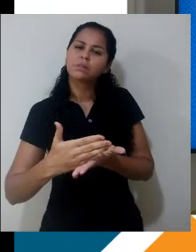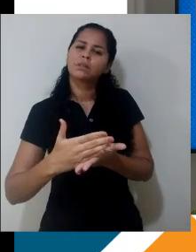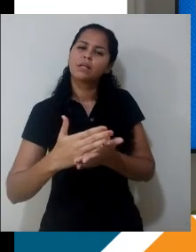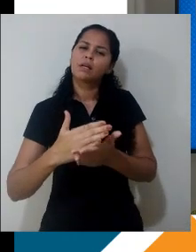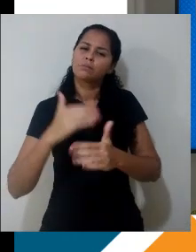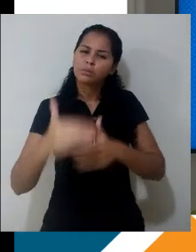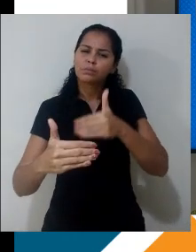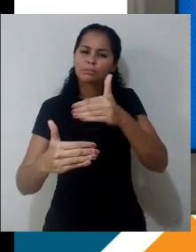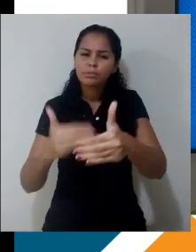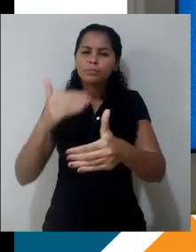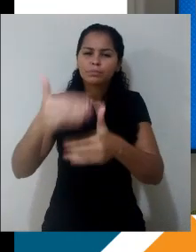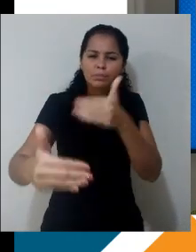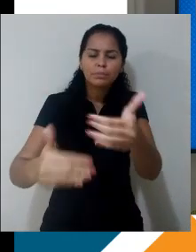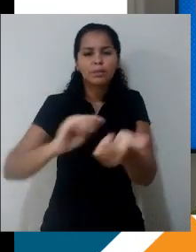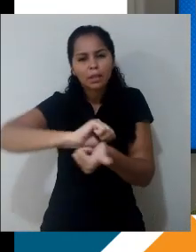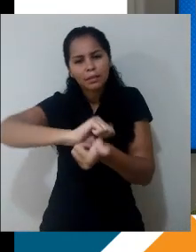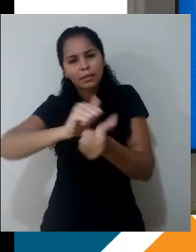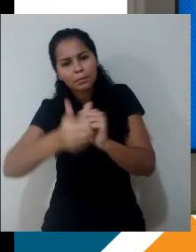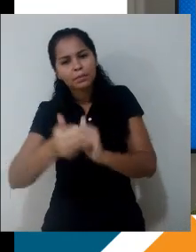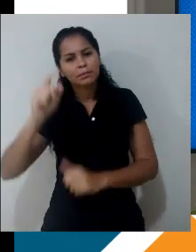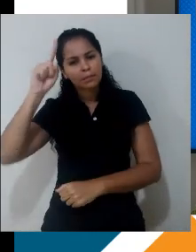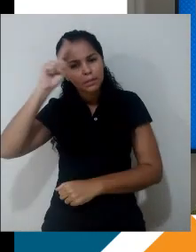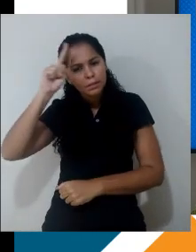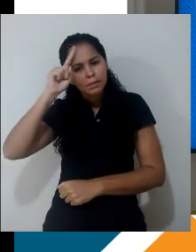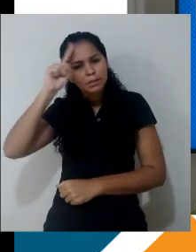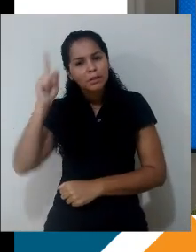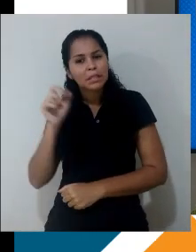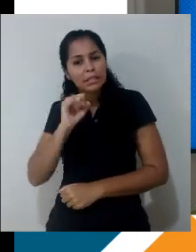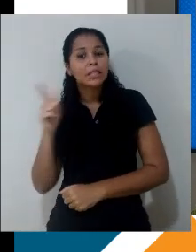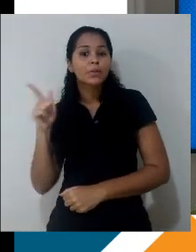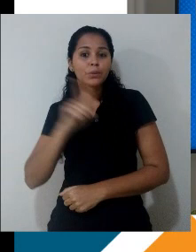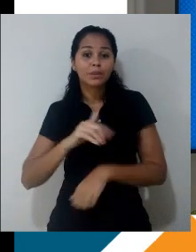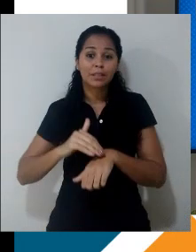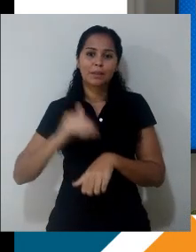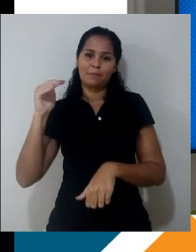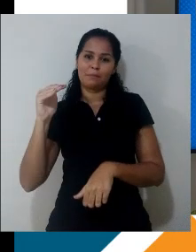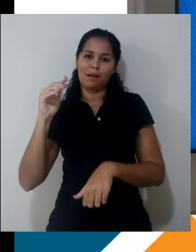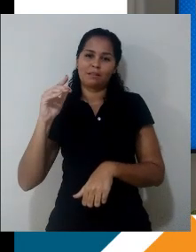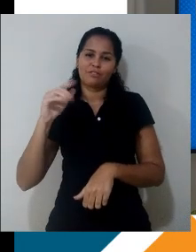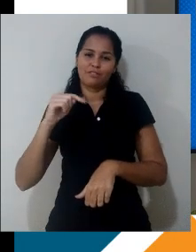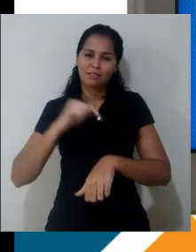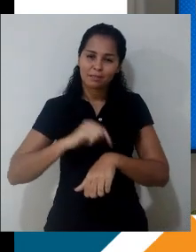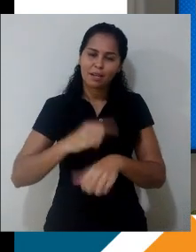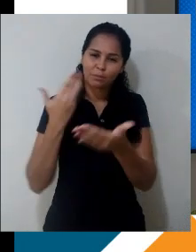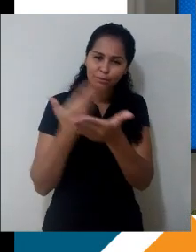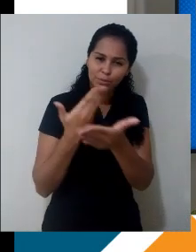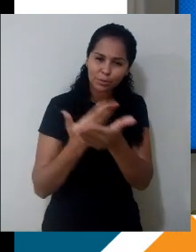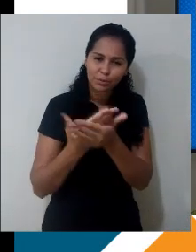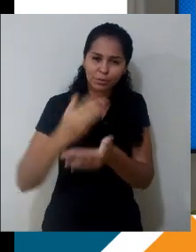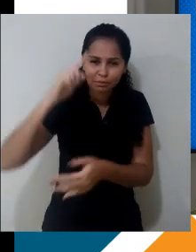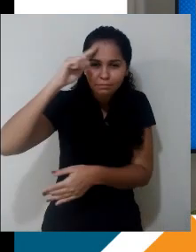vocês tenham mais adaptação a essa rotina, vocês podem, se conseguirem, acrescentar mais tempo à jornada de estudos diária